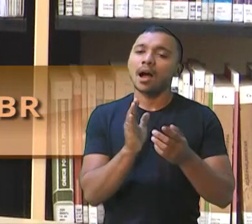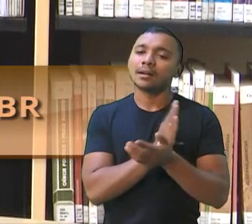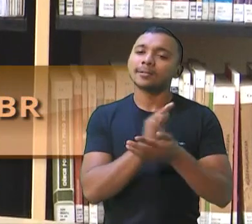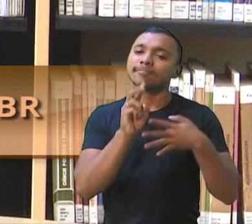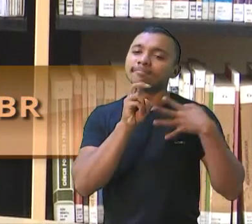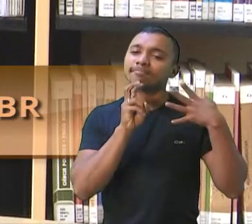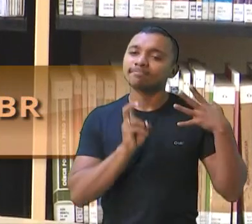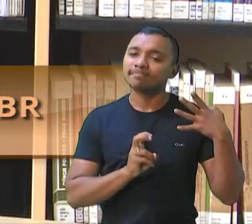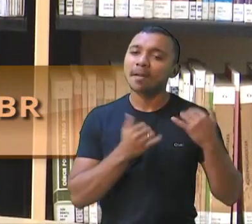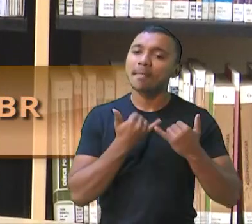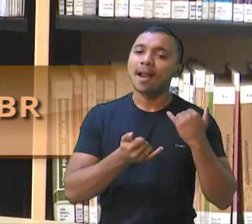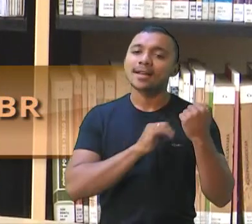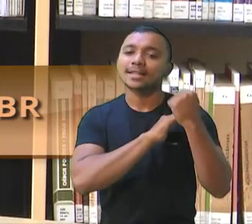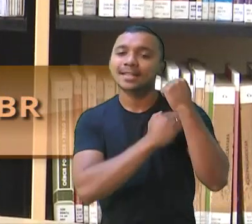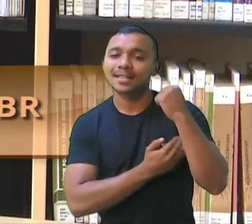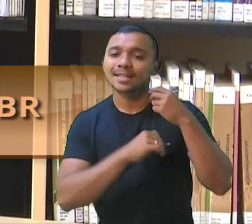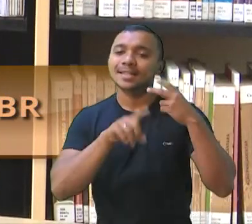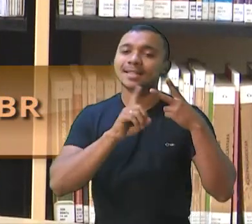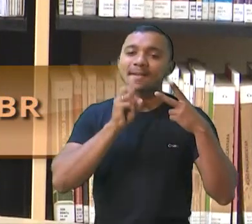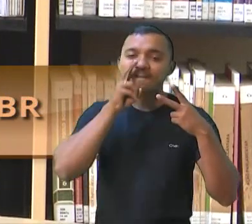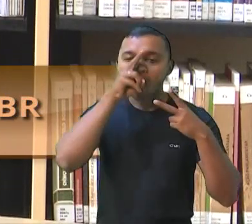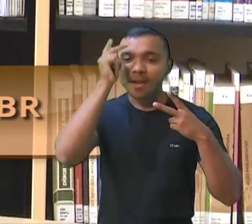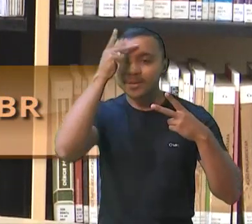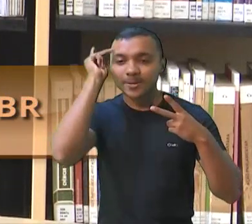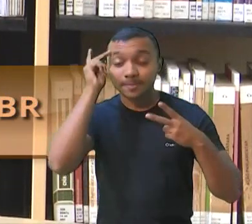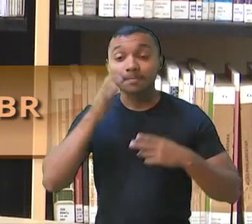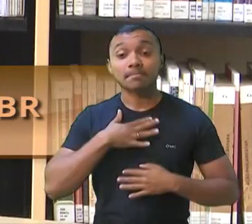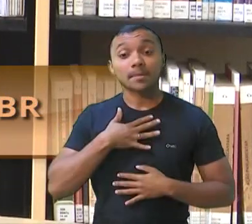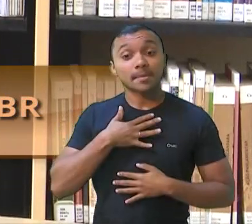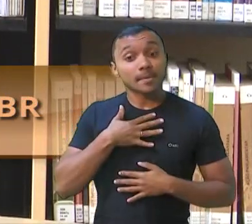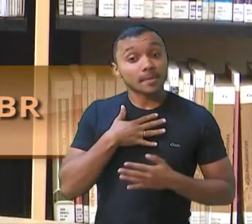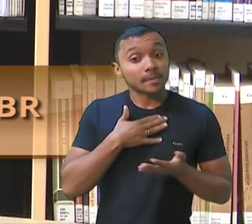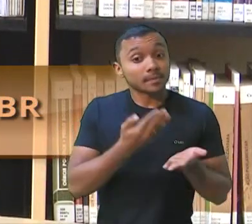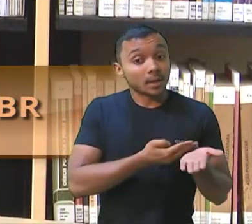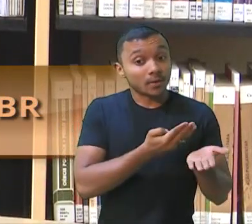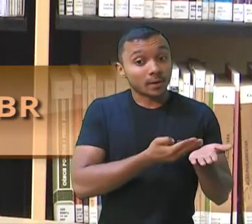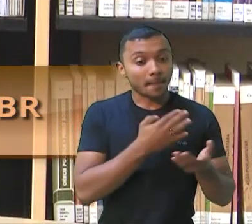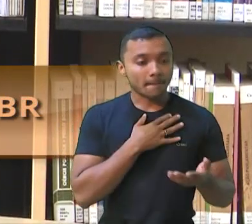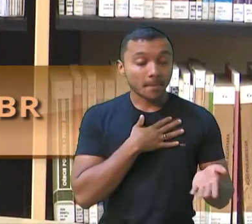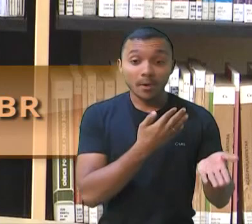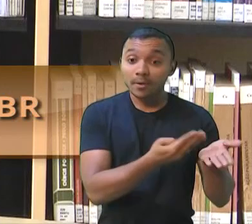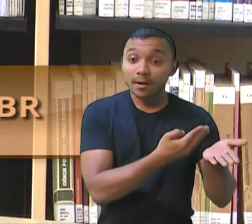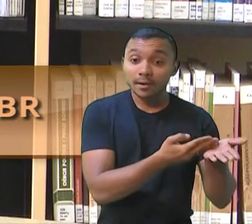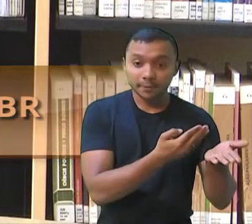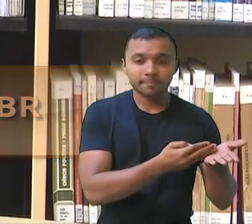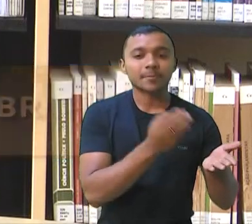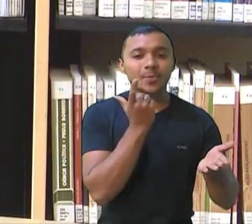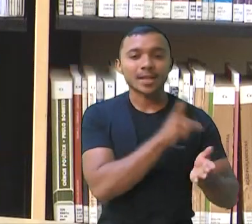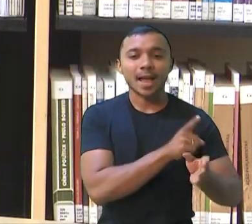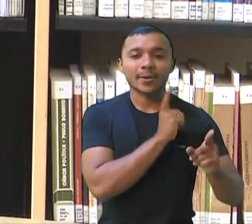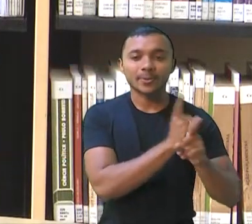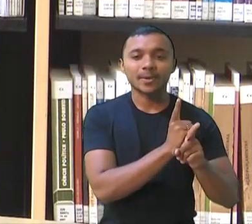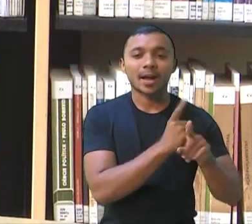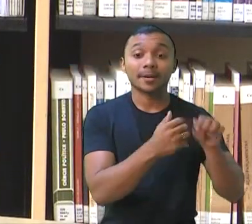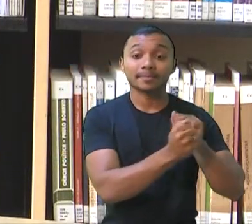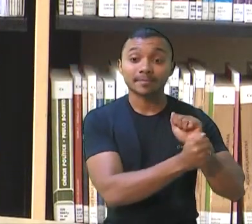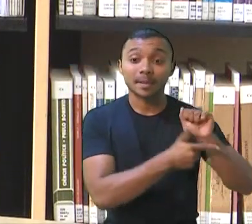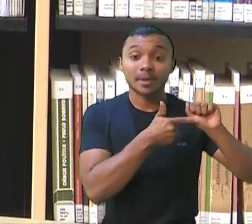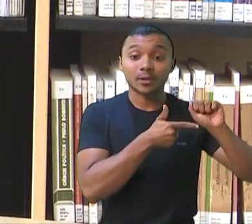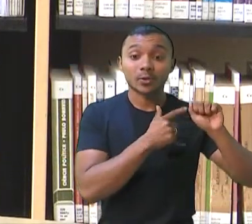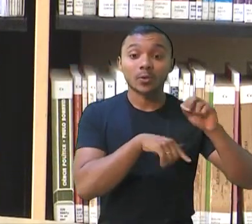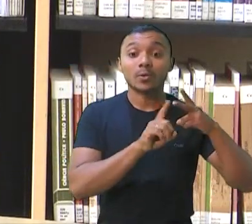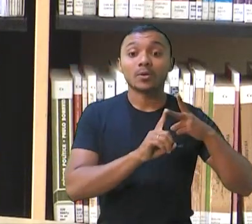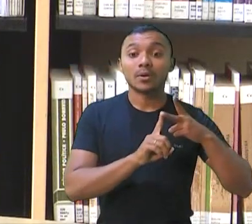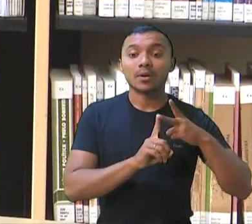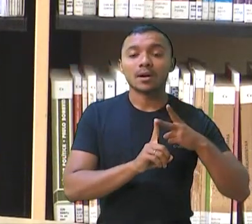também de super-heróis, de quadrinhos, né? Mas o meu livro você encontra na Noir, você encontra na